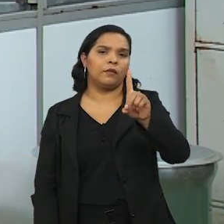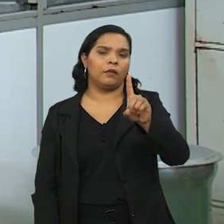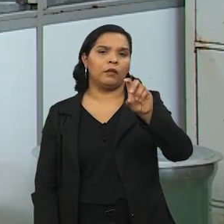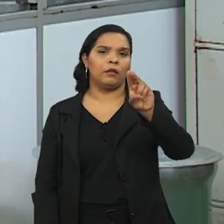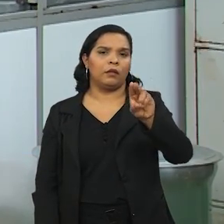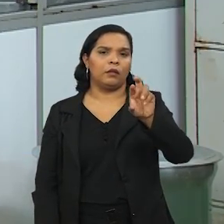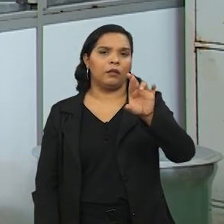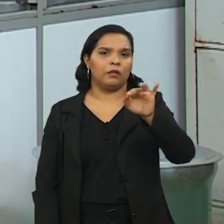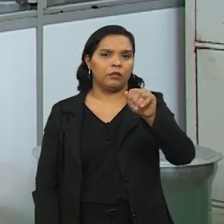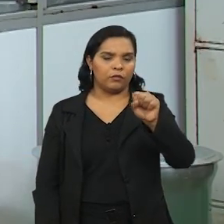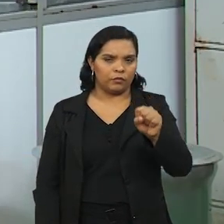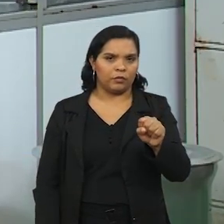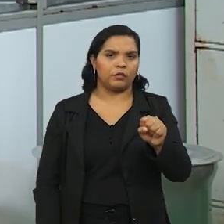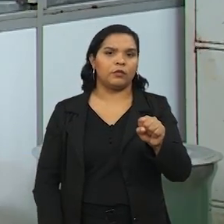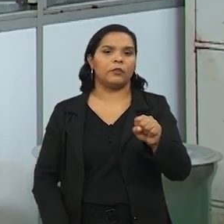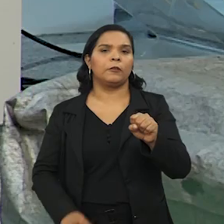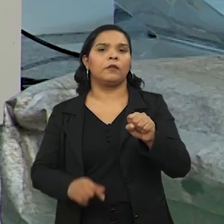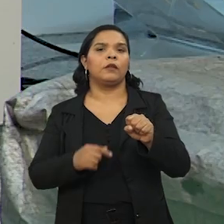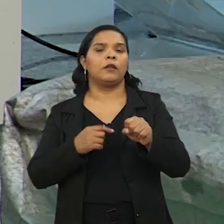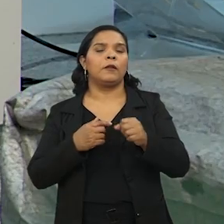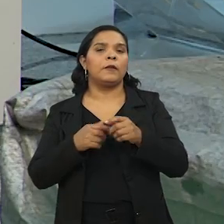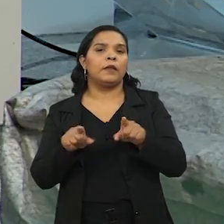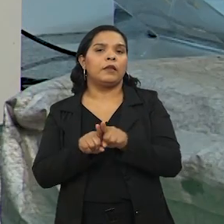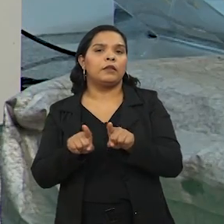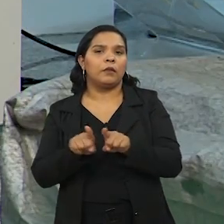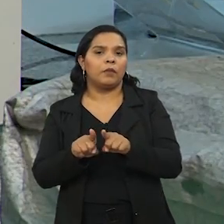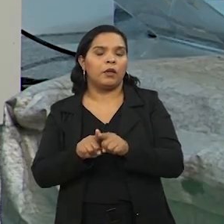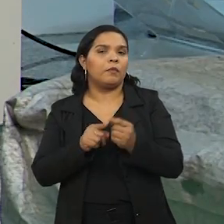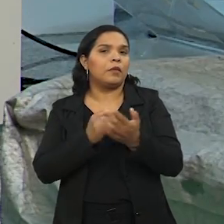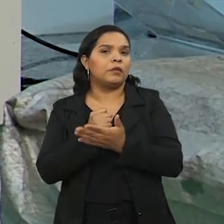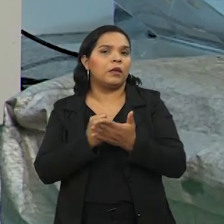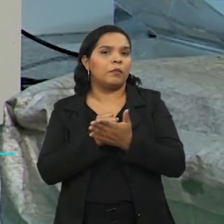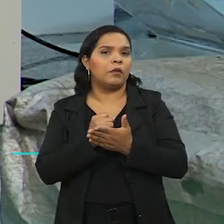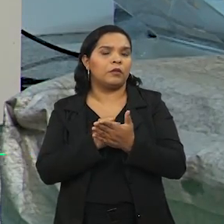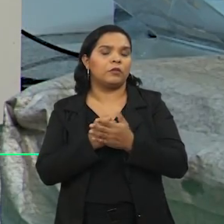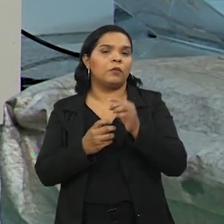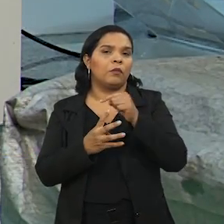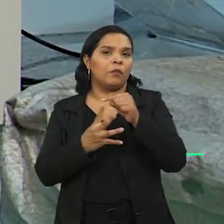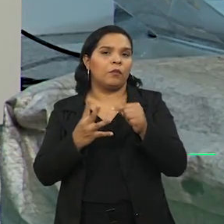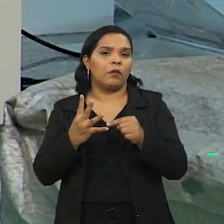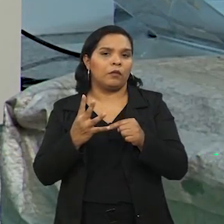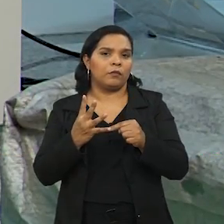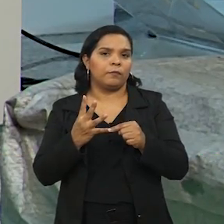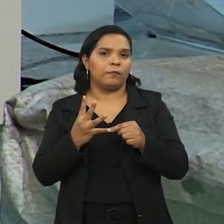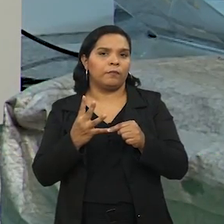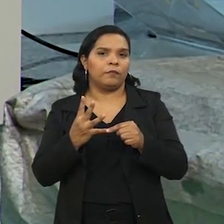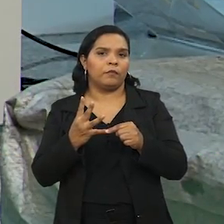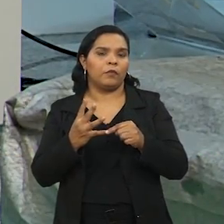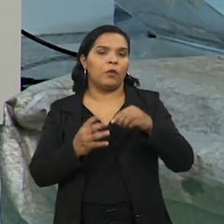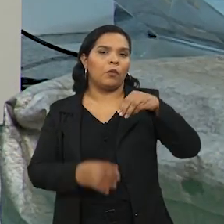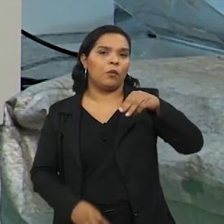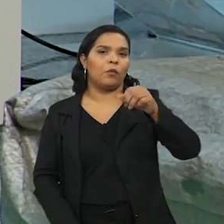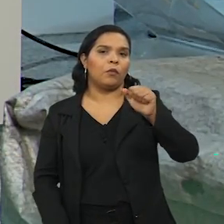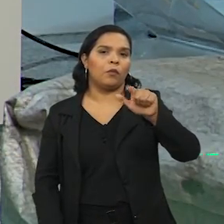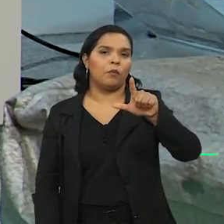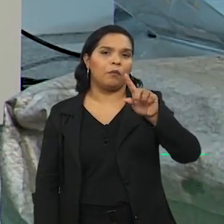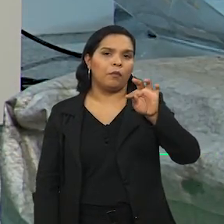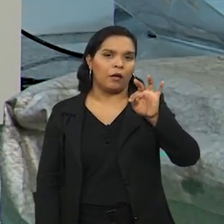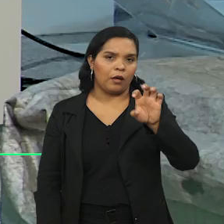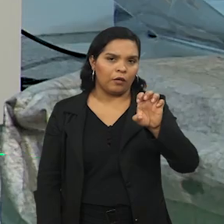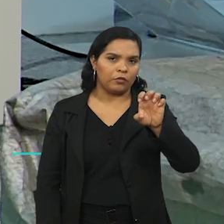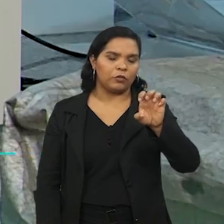cerveja utilizando a nossa biodiversidade. Uma cerveja comum, ela tem basicamente 4 ingredientes, que é o